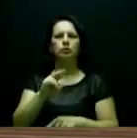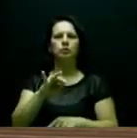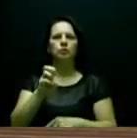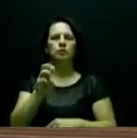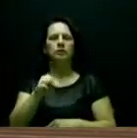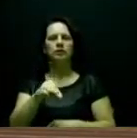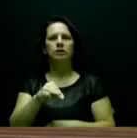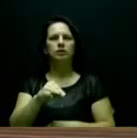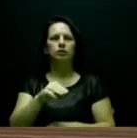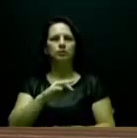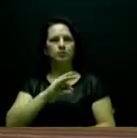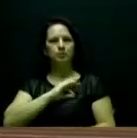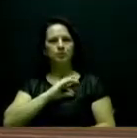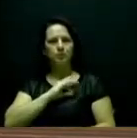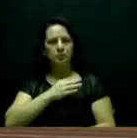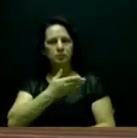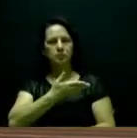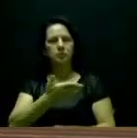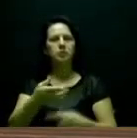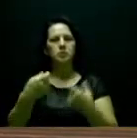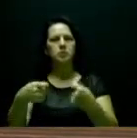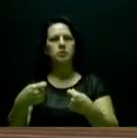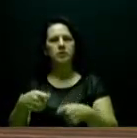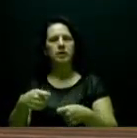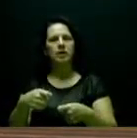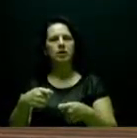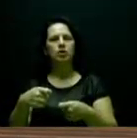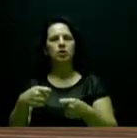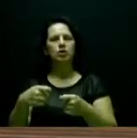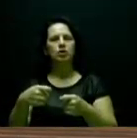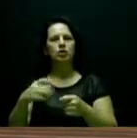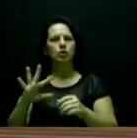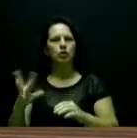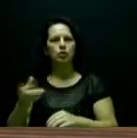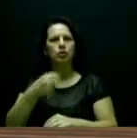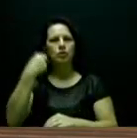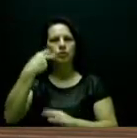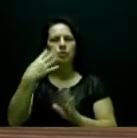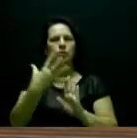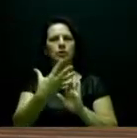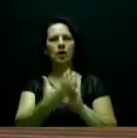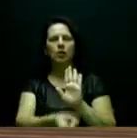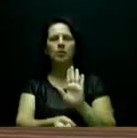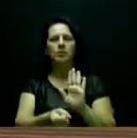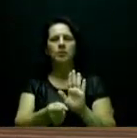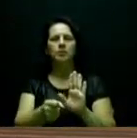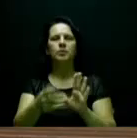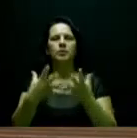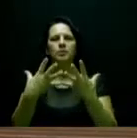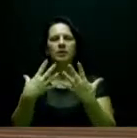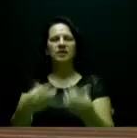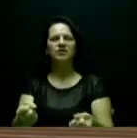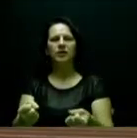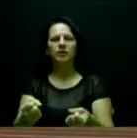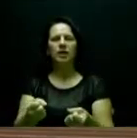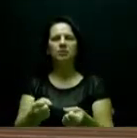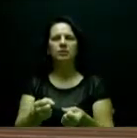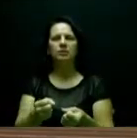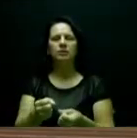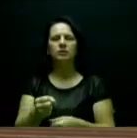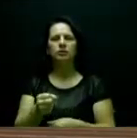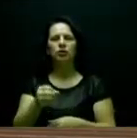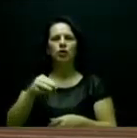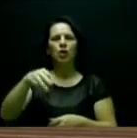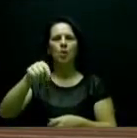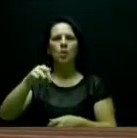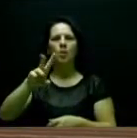de origem do Executivo, sendo necessária autorização do Poder Legislativo Municipal para a permissão de uso de bens imóveis